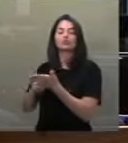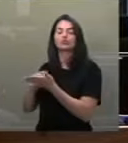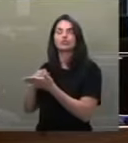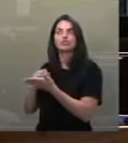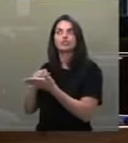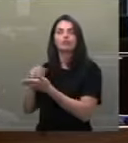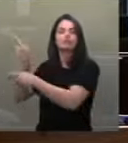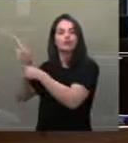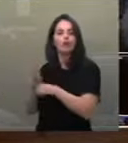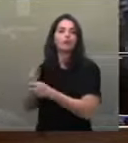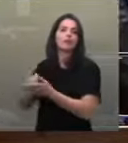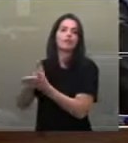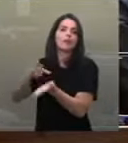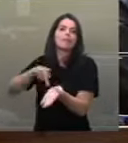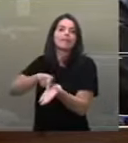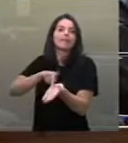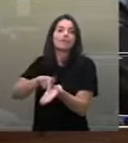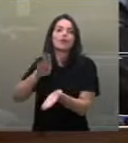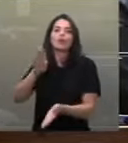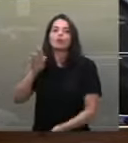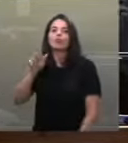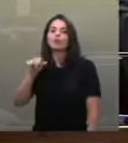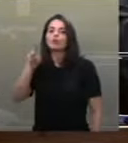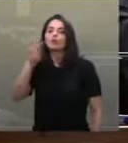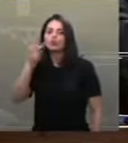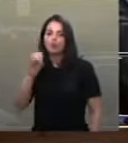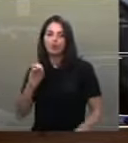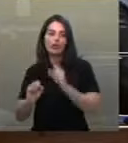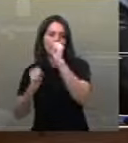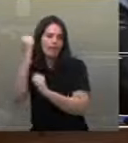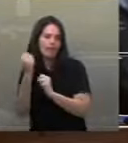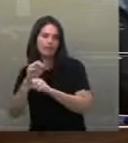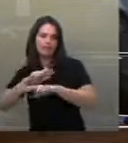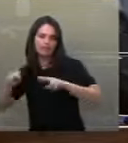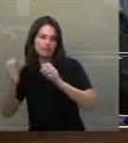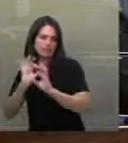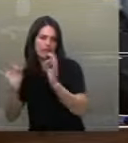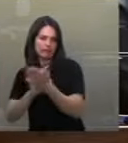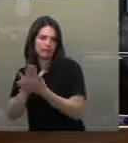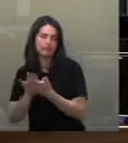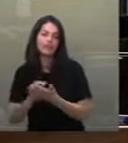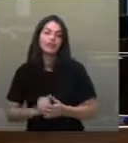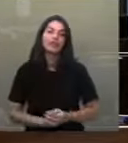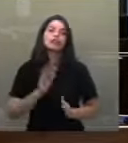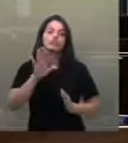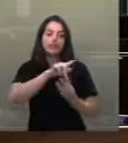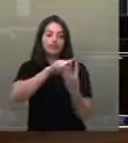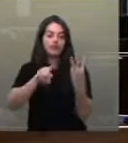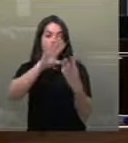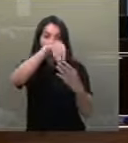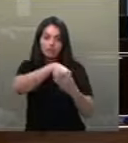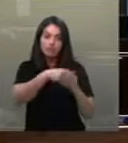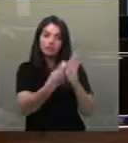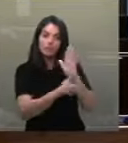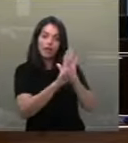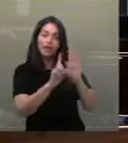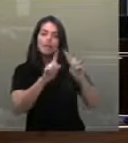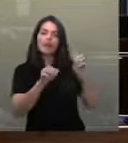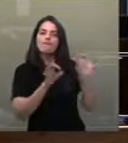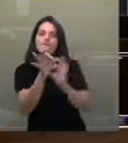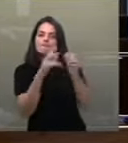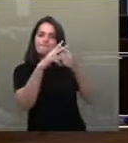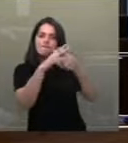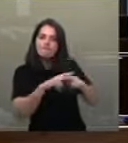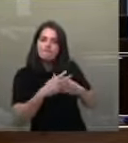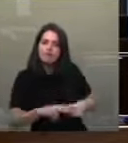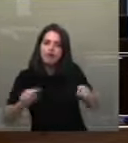bruto. A rigor, os 3 pilares já estão contidos no PL, mas foram reformulados para adequá-los